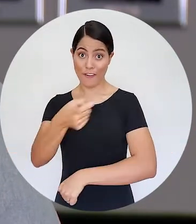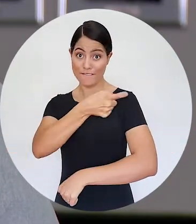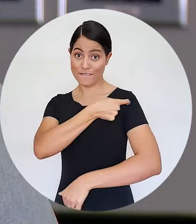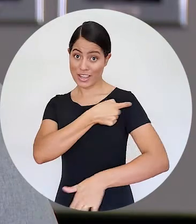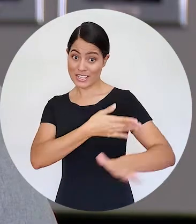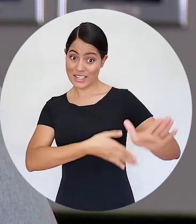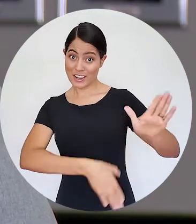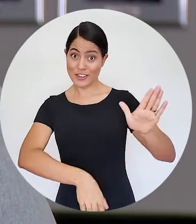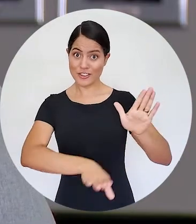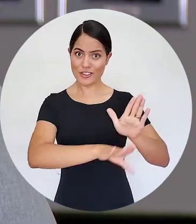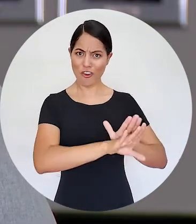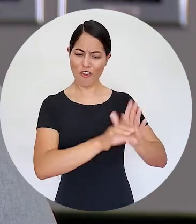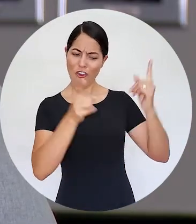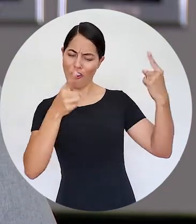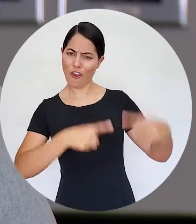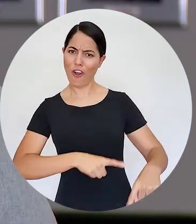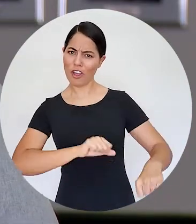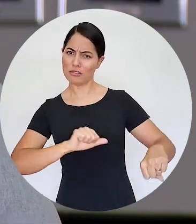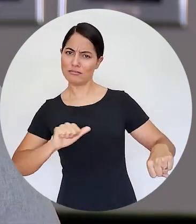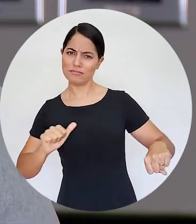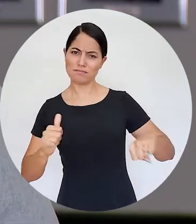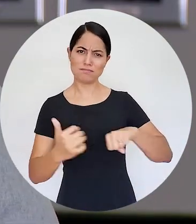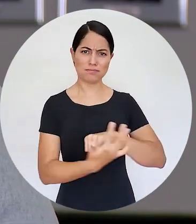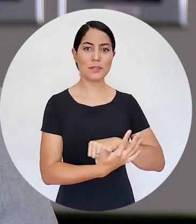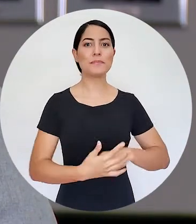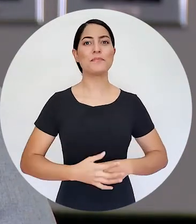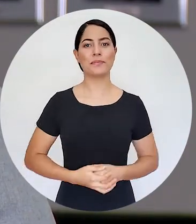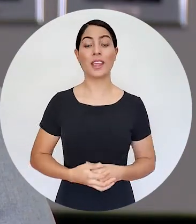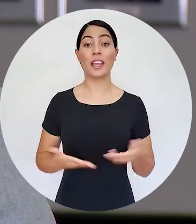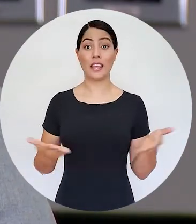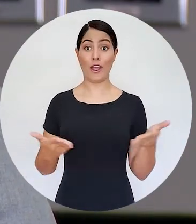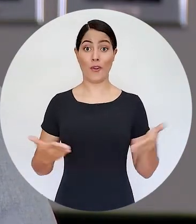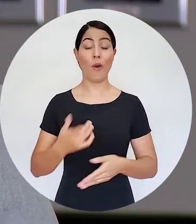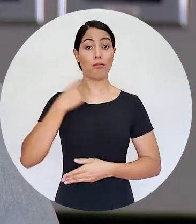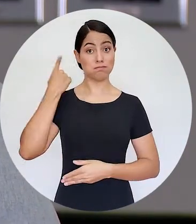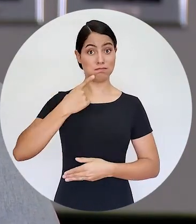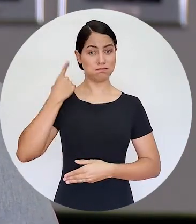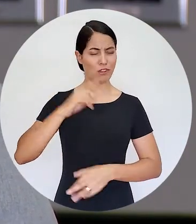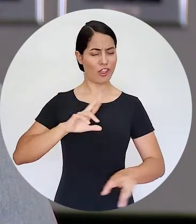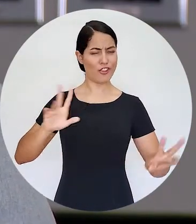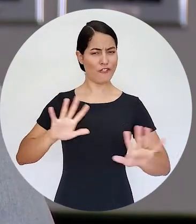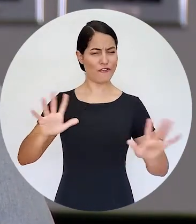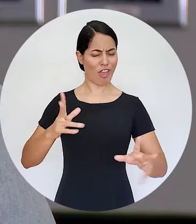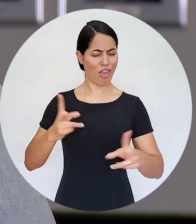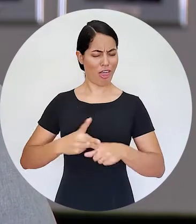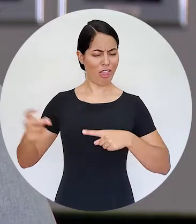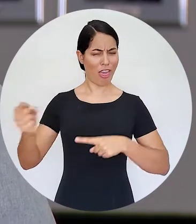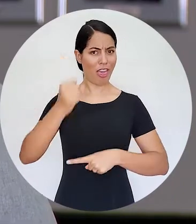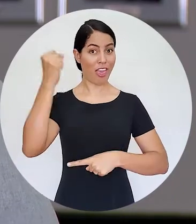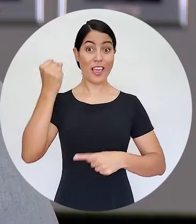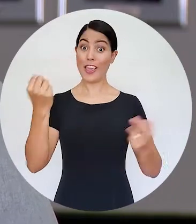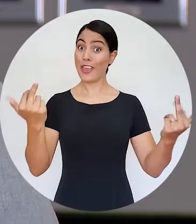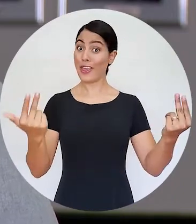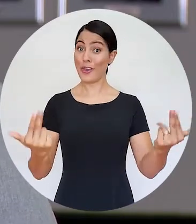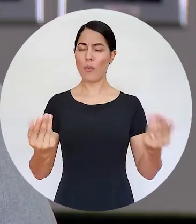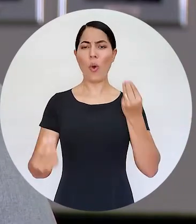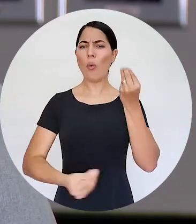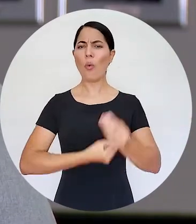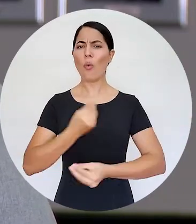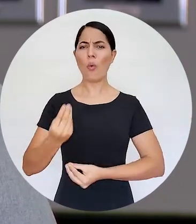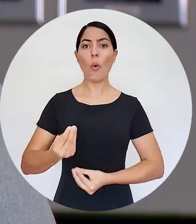vacina e o combate a cor 2019 na advocacia não será diferente muito trabalho conquistas